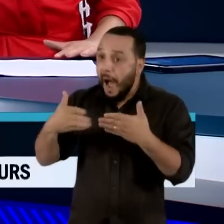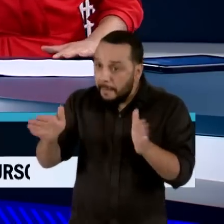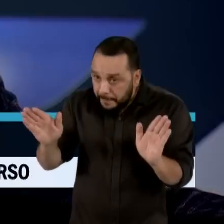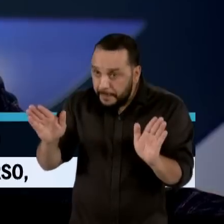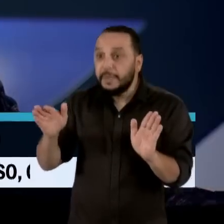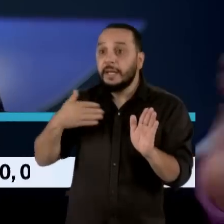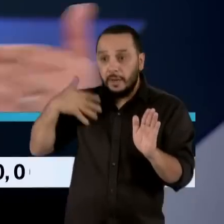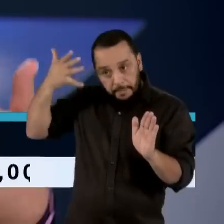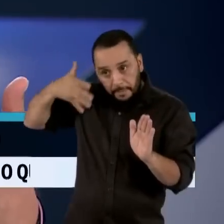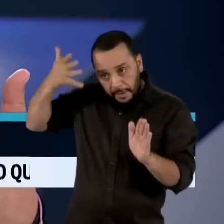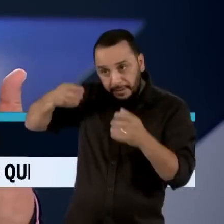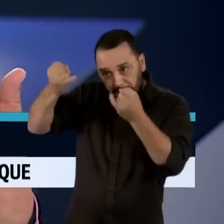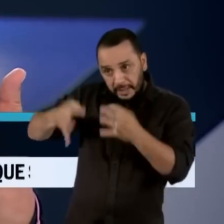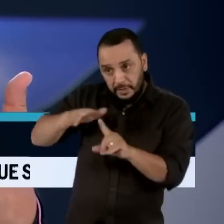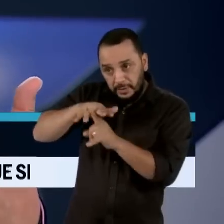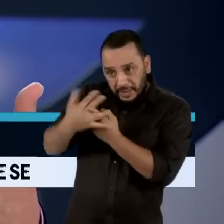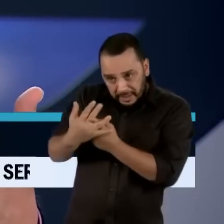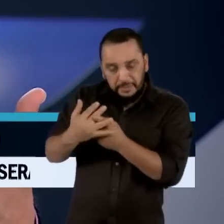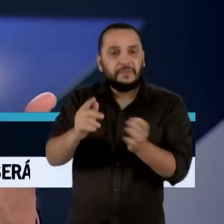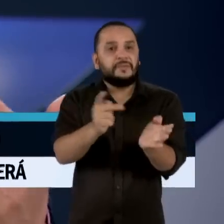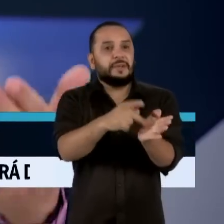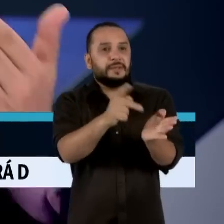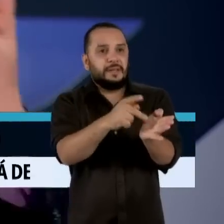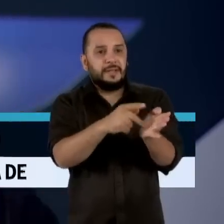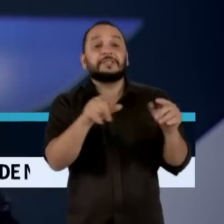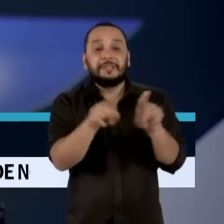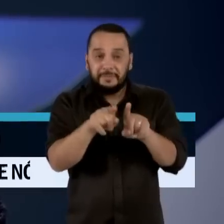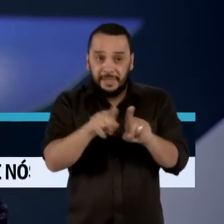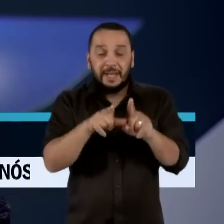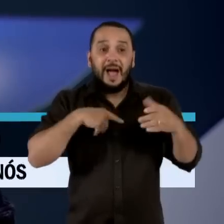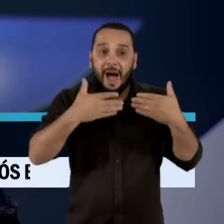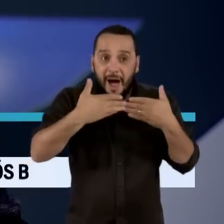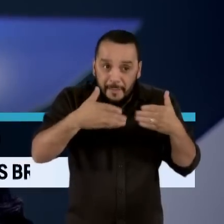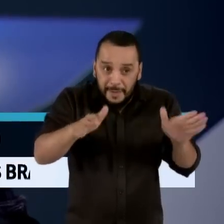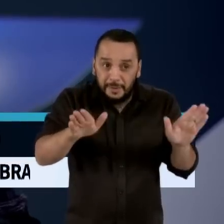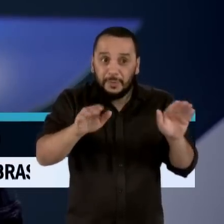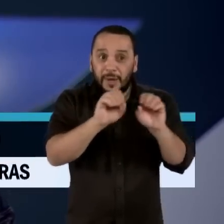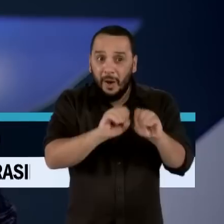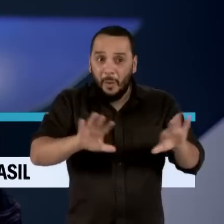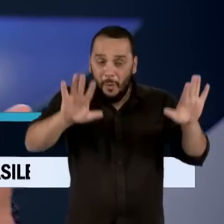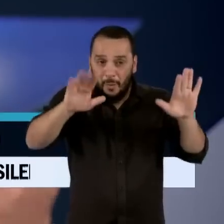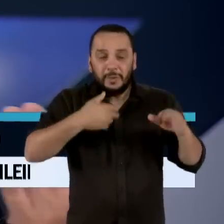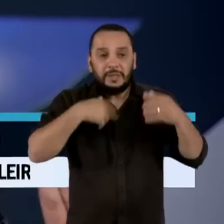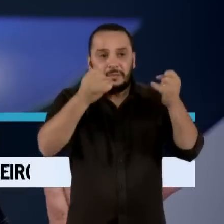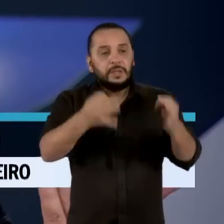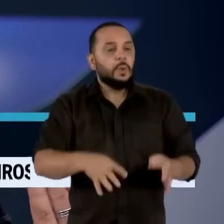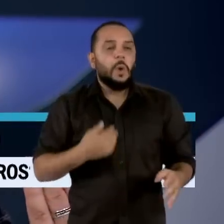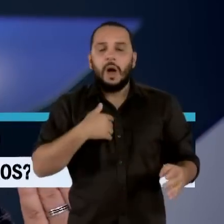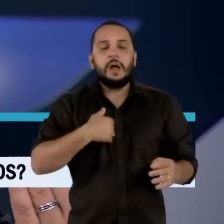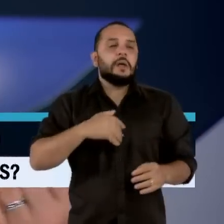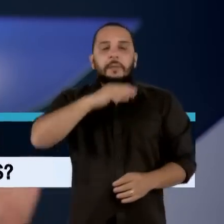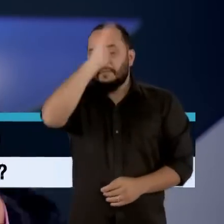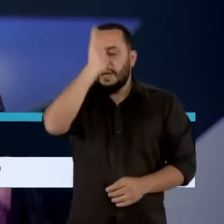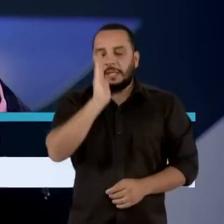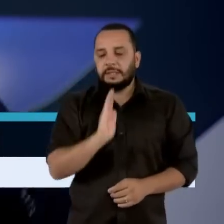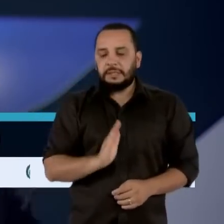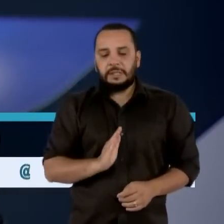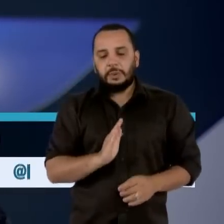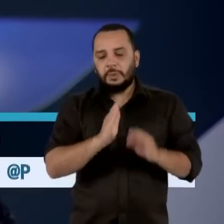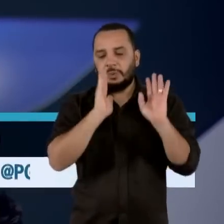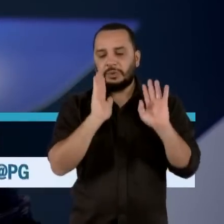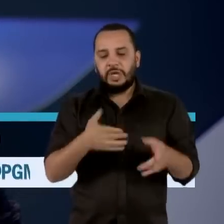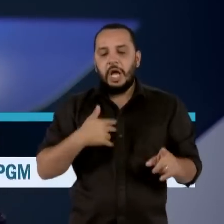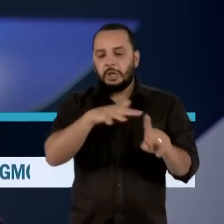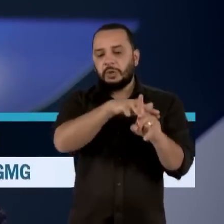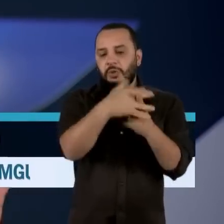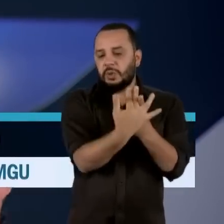socialismo. O discurso, e eu só quero acrescentar mais uma coisa. Ele abriu o discurso falando que o Brasil se livrou de um socialismo e